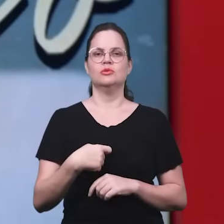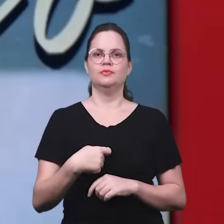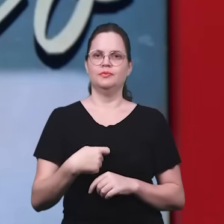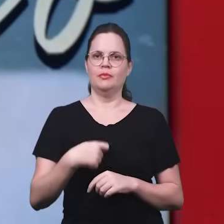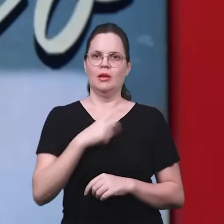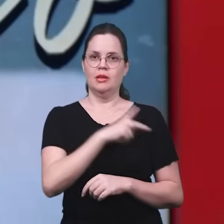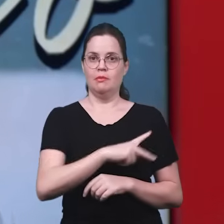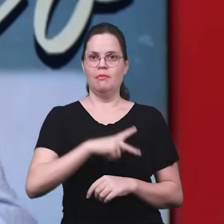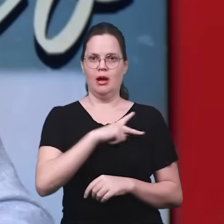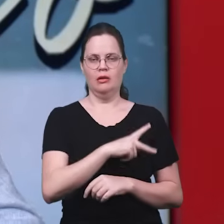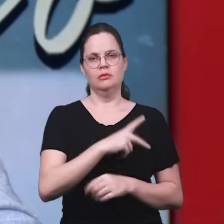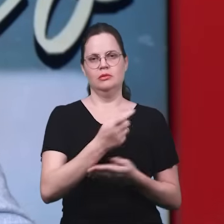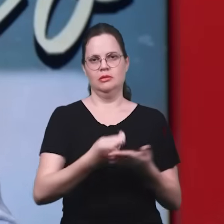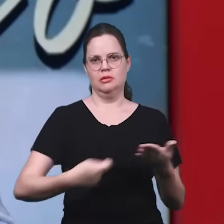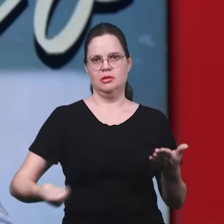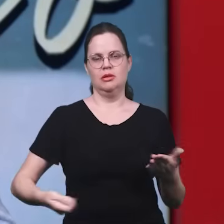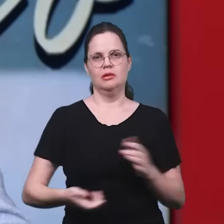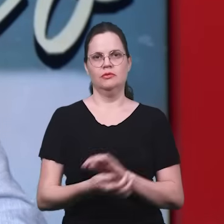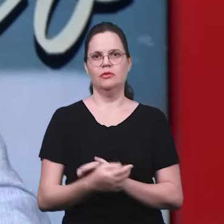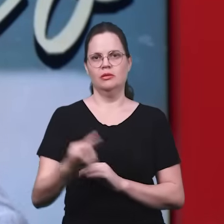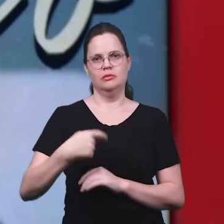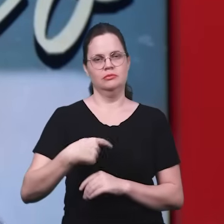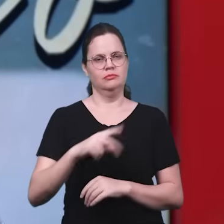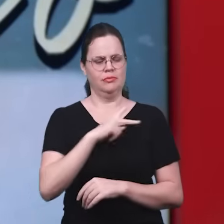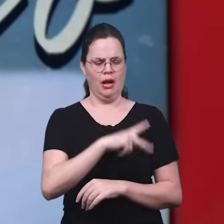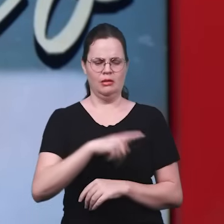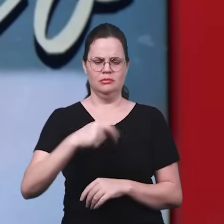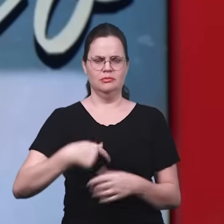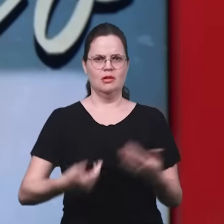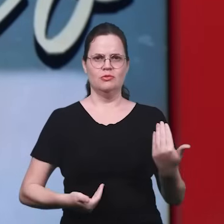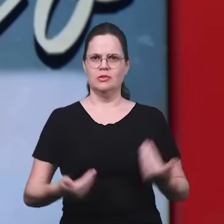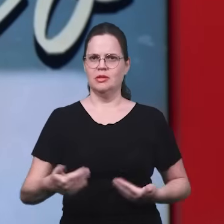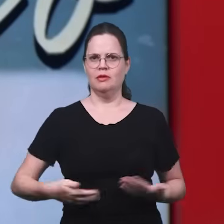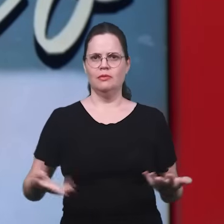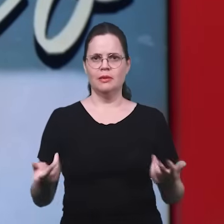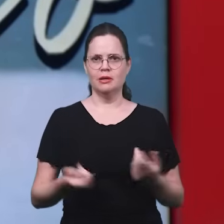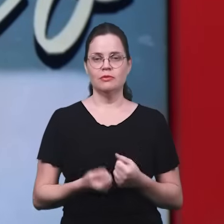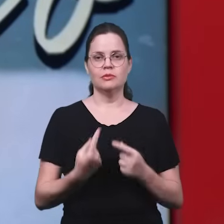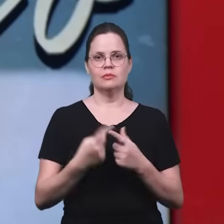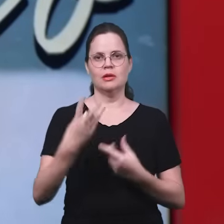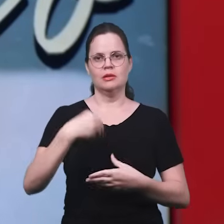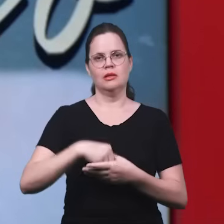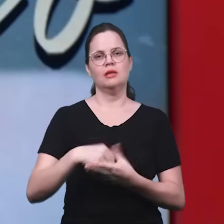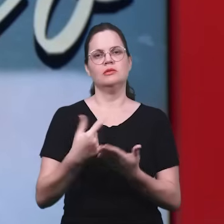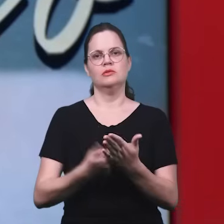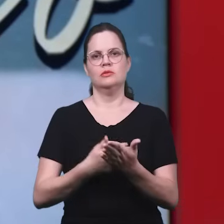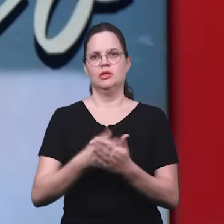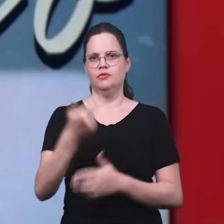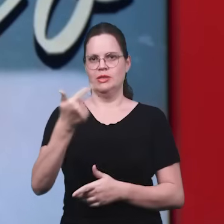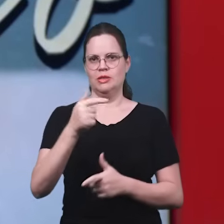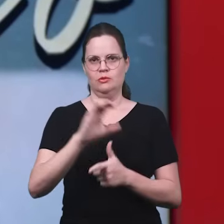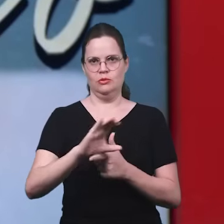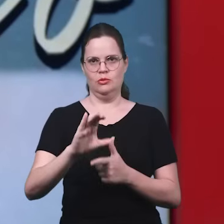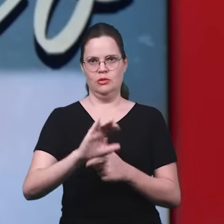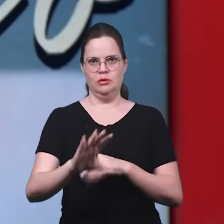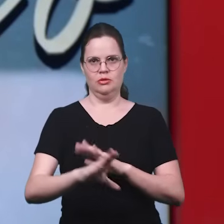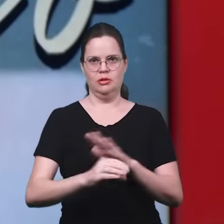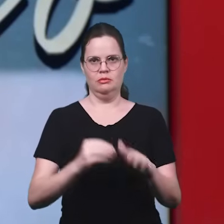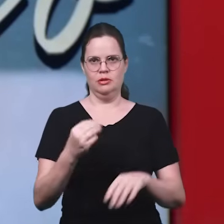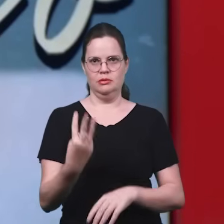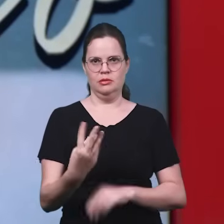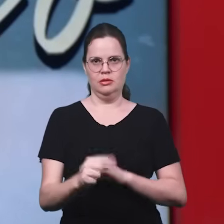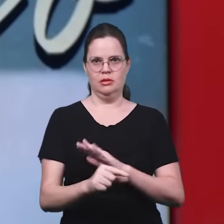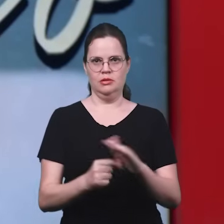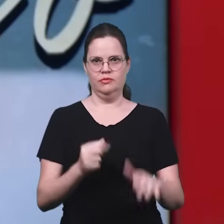Conhecedor da palavra, das Escrituras, mas ele deixa aqui em 2 Coríntios capítulo 3,